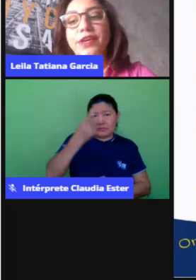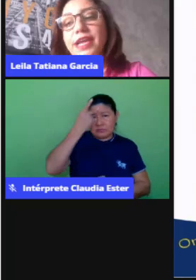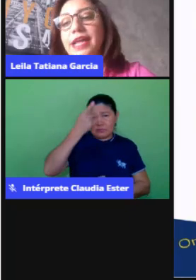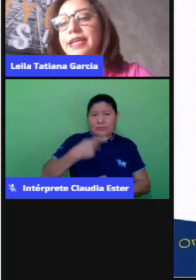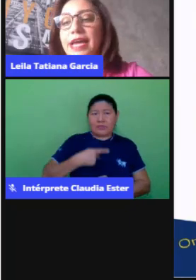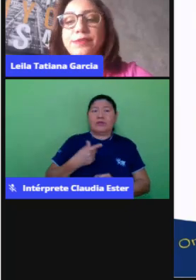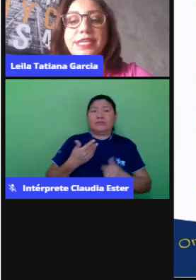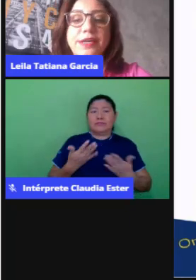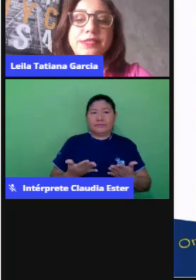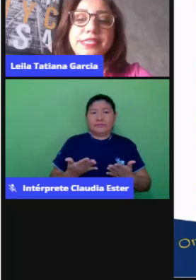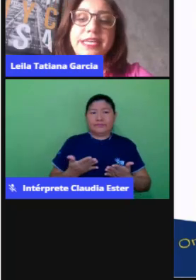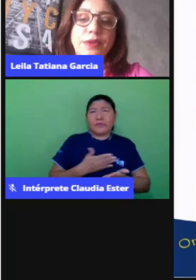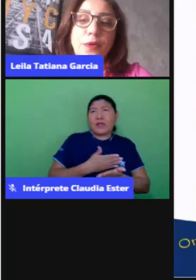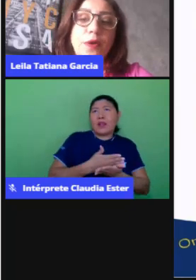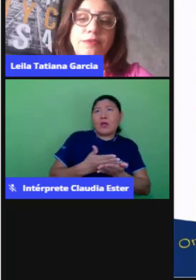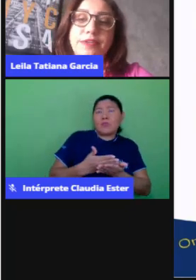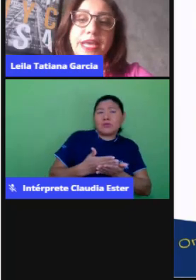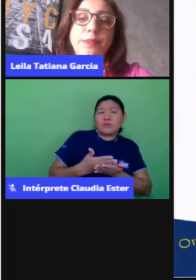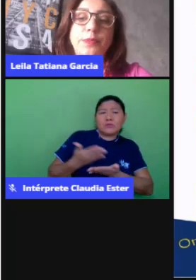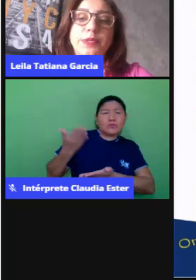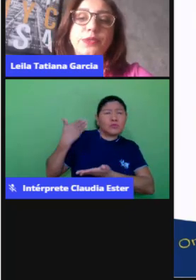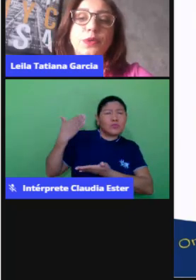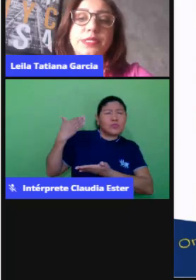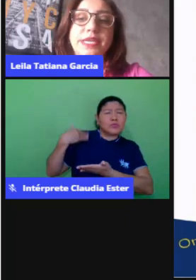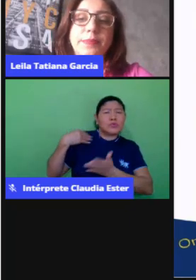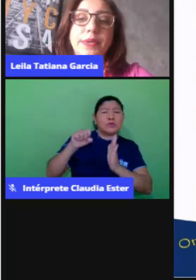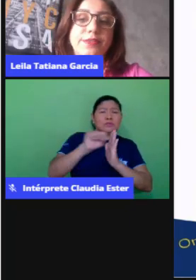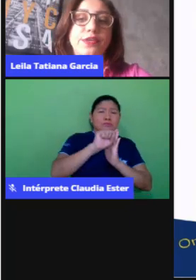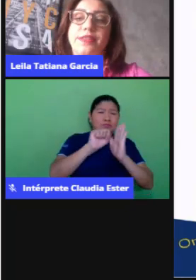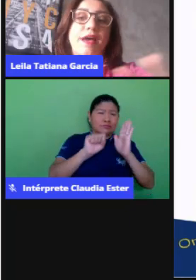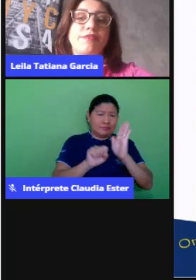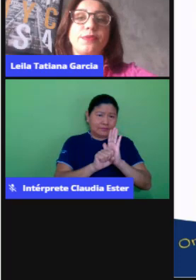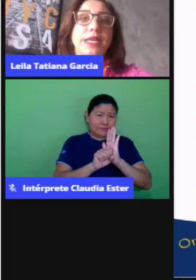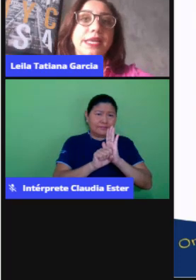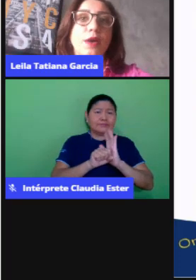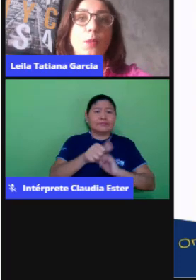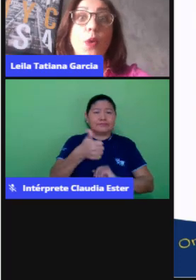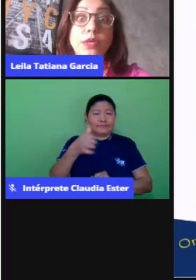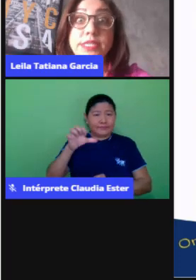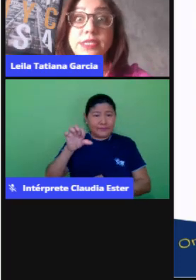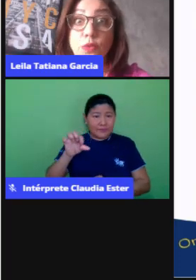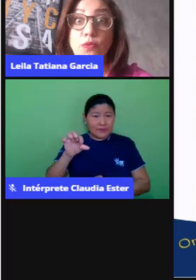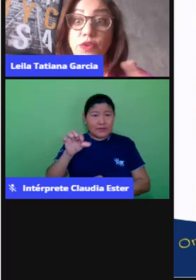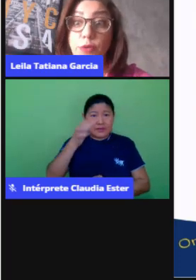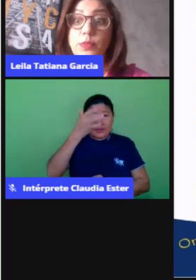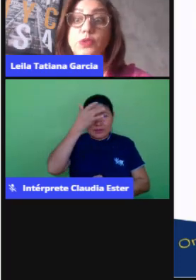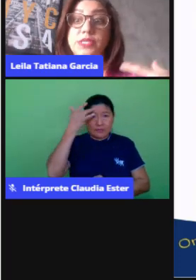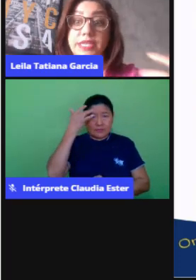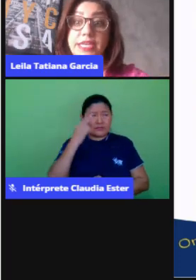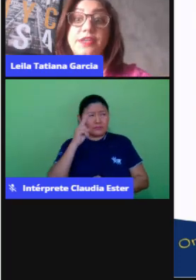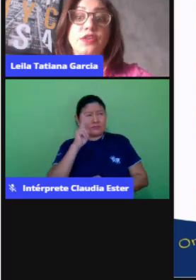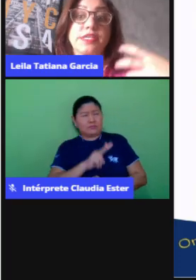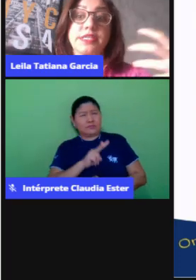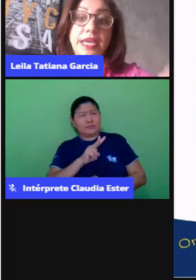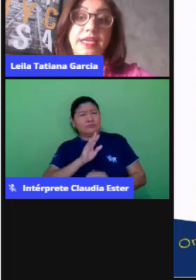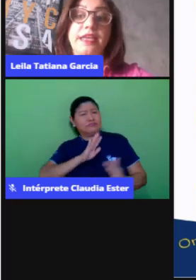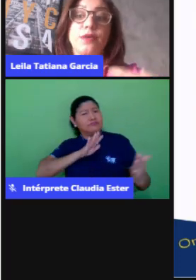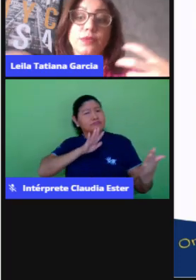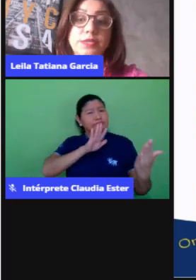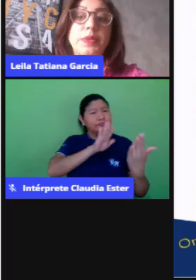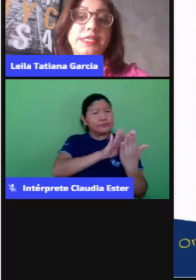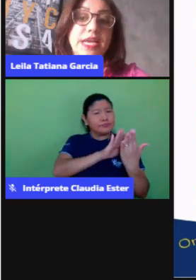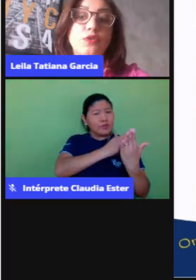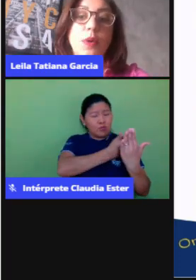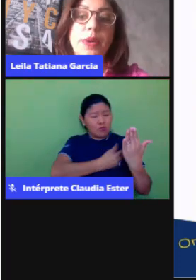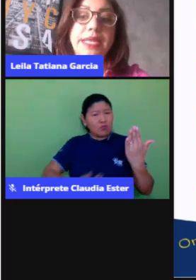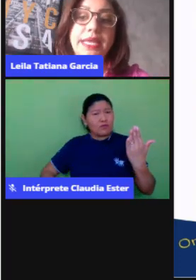E ela foi criada lá no século XIX, né, por pessoas, de repente, que estavam ali opostas ao governo, pessoas críticas, que